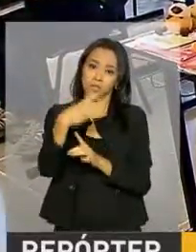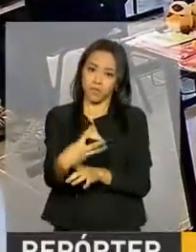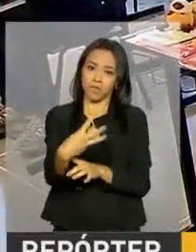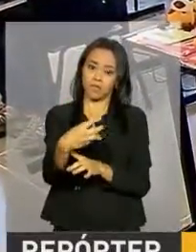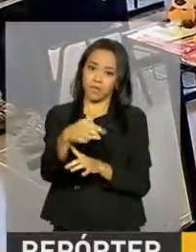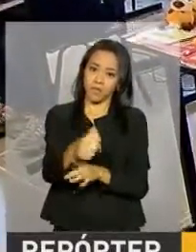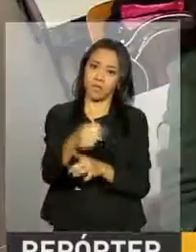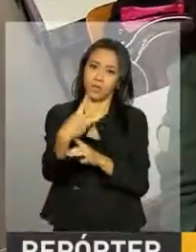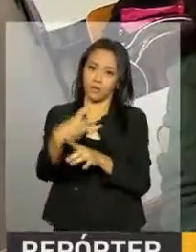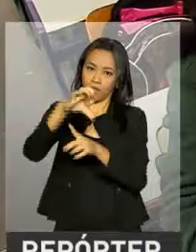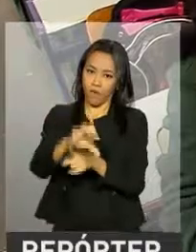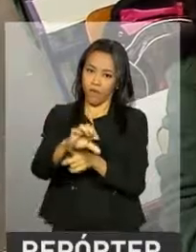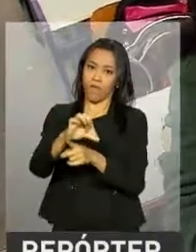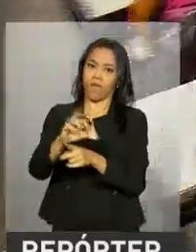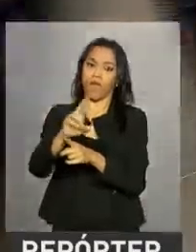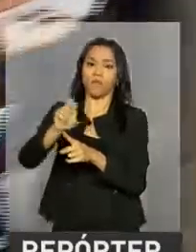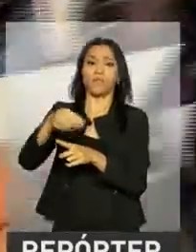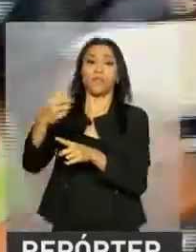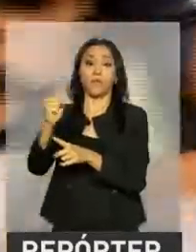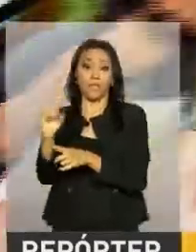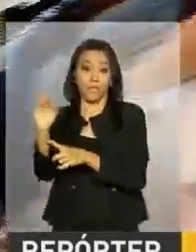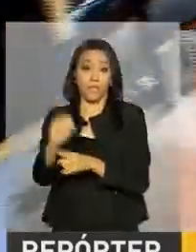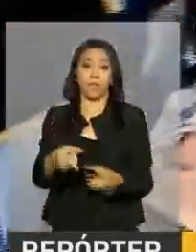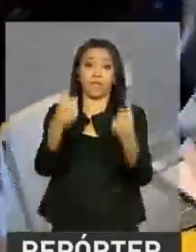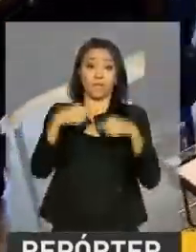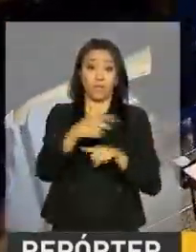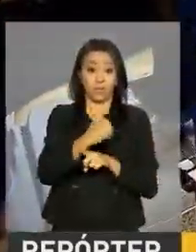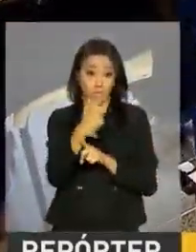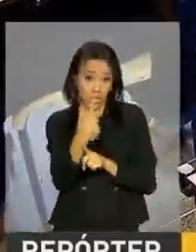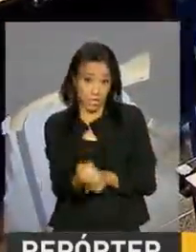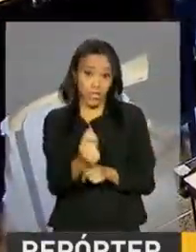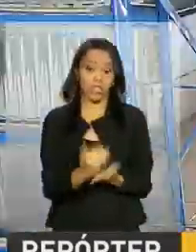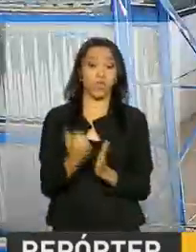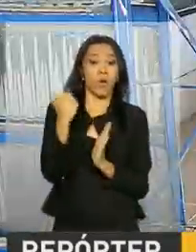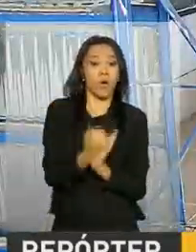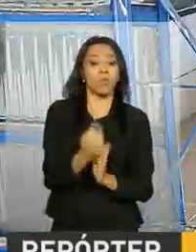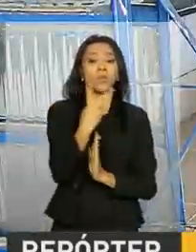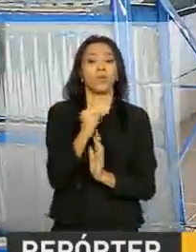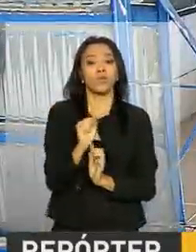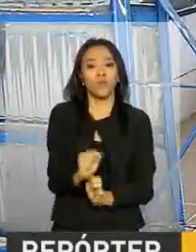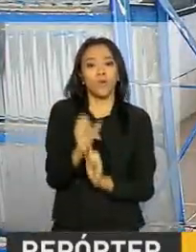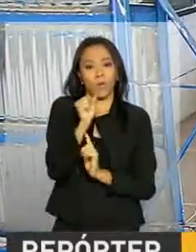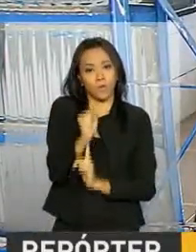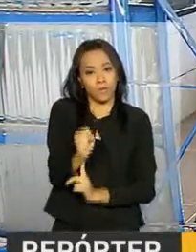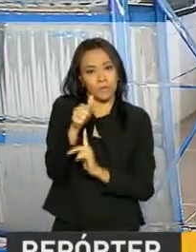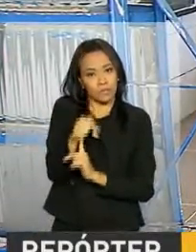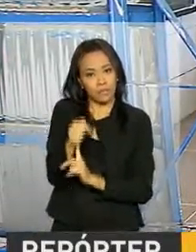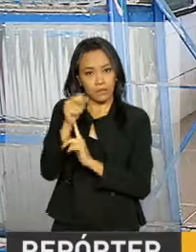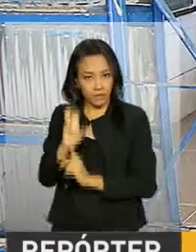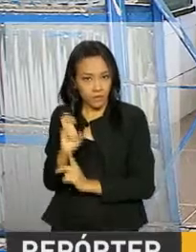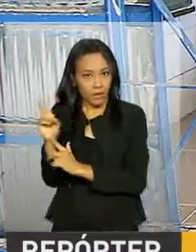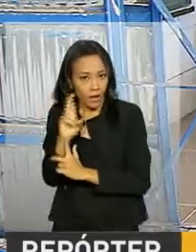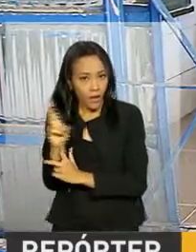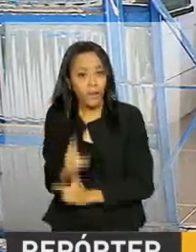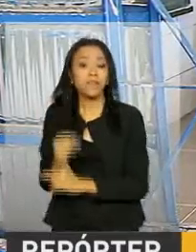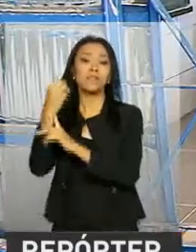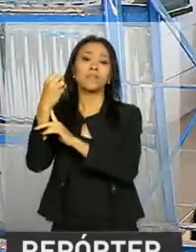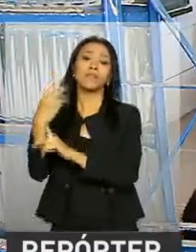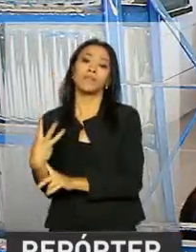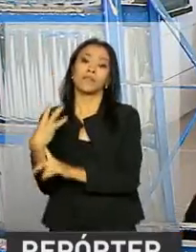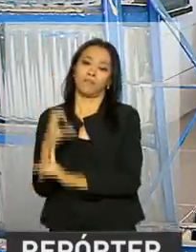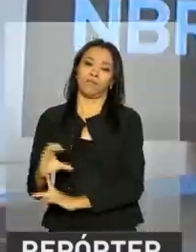reais e oitenta centavos em 2017 vai subir para dois mil oitocentos e setenta e cinco reais e três